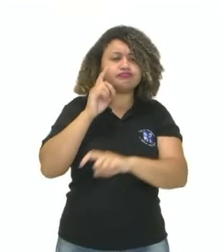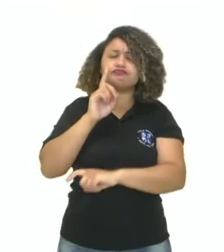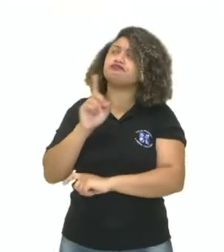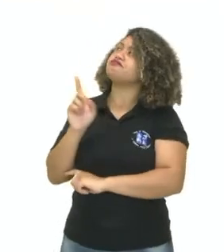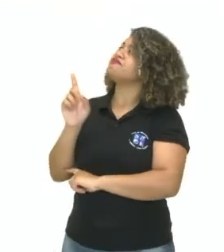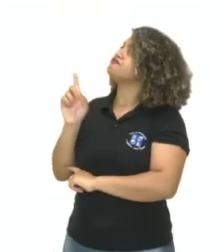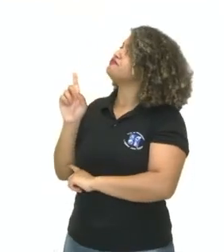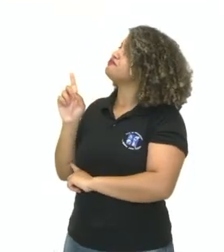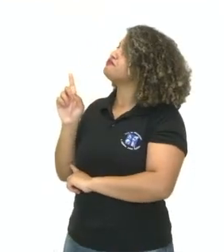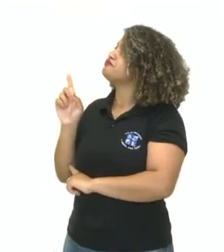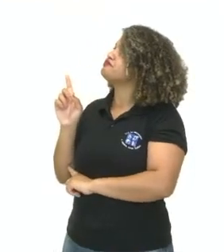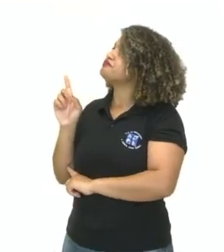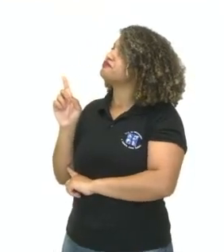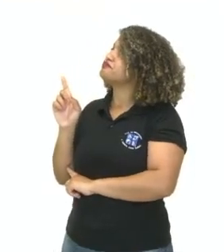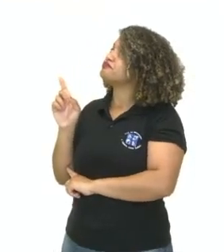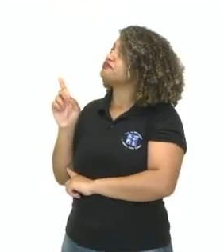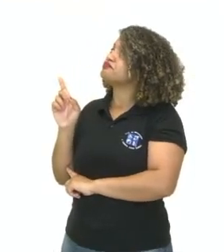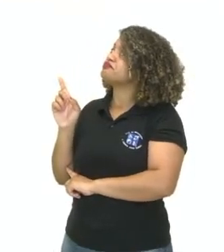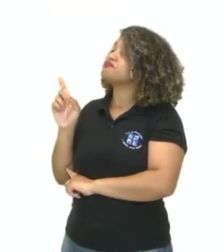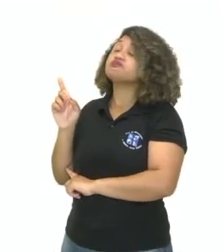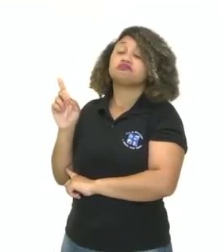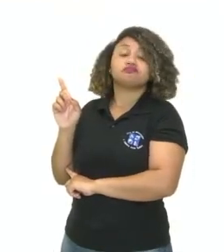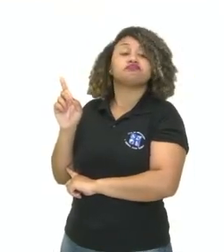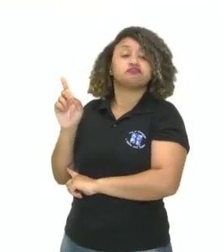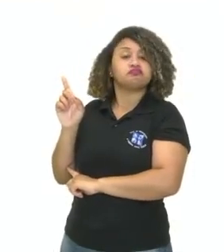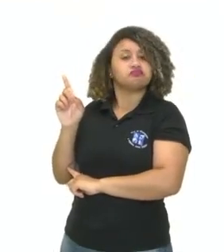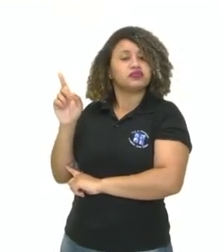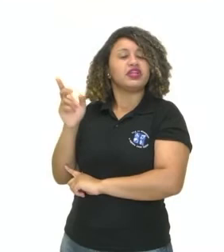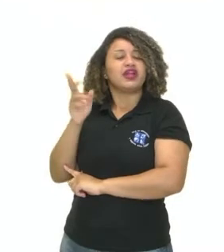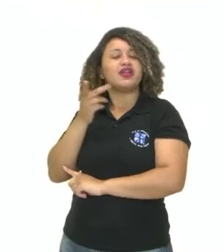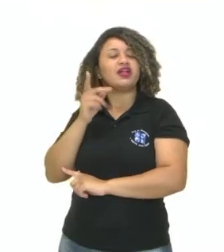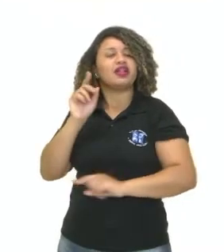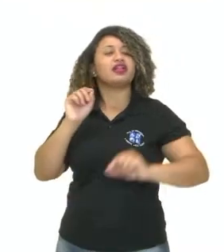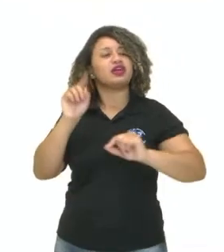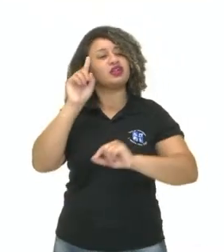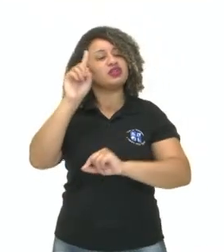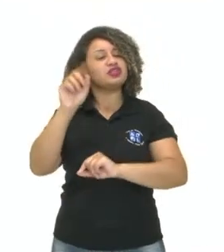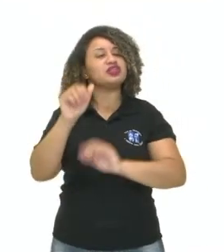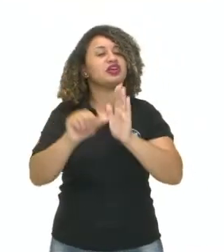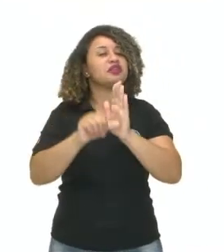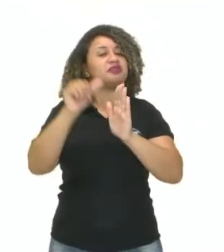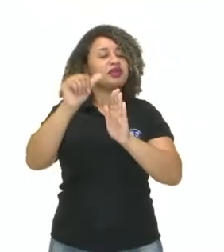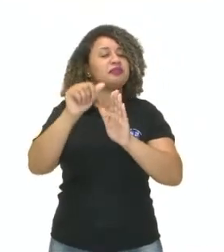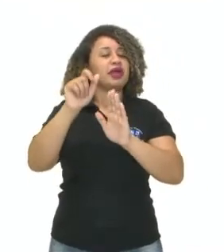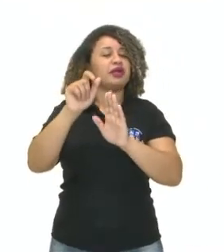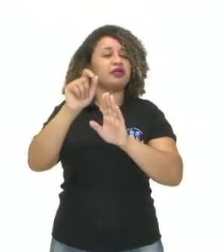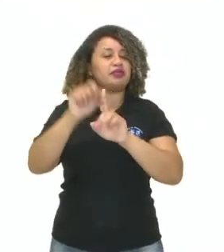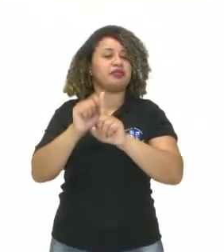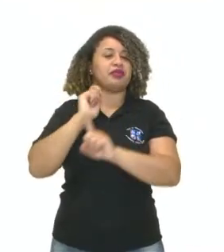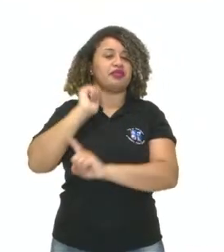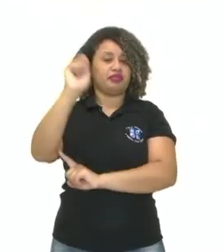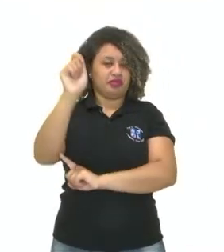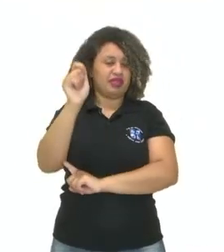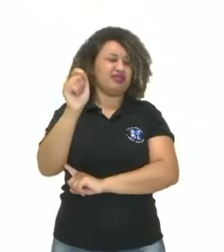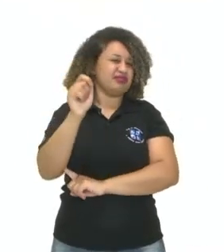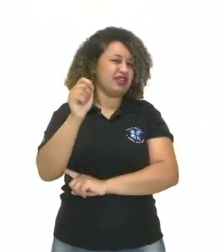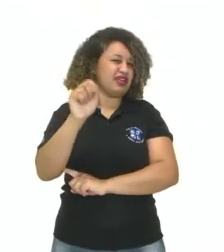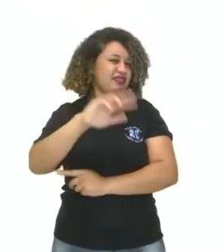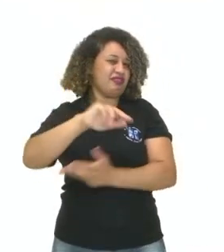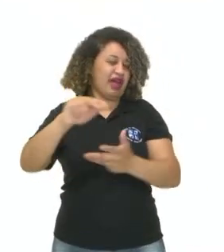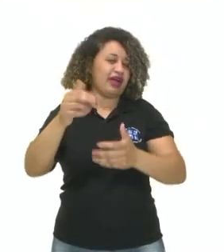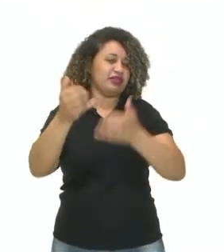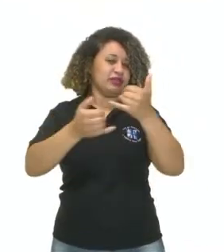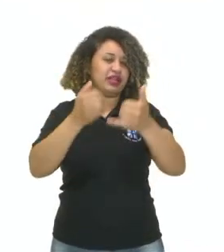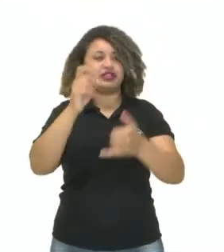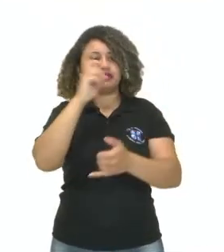a referência realmente ao 1º de abril, o dia em que muitos fazem uma brincadeira de mentir, né? E a fisionomia do pai. Ele